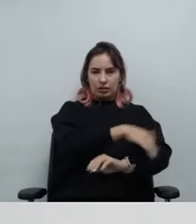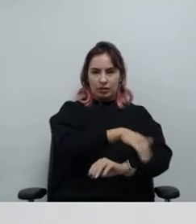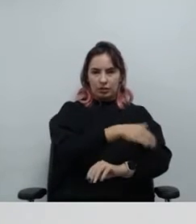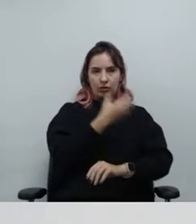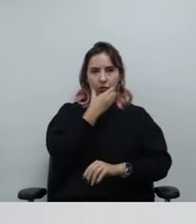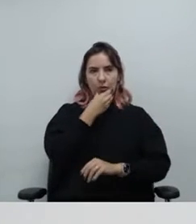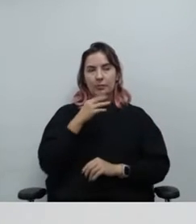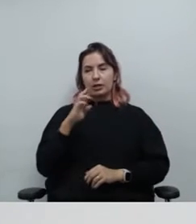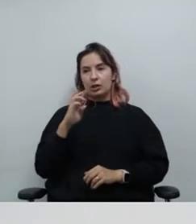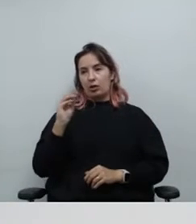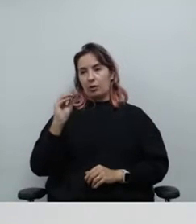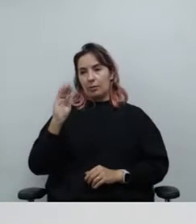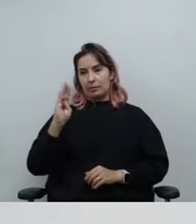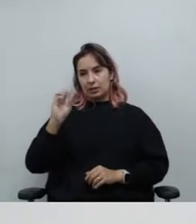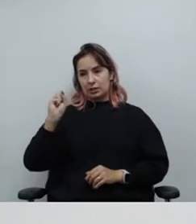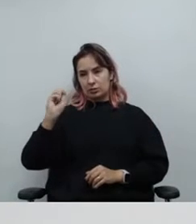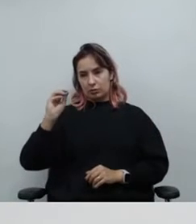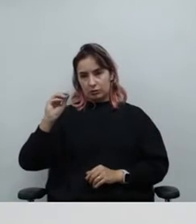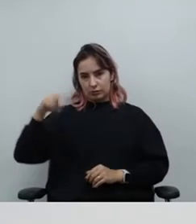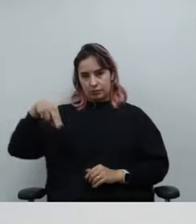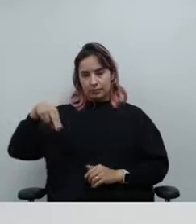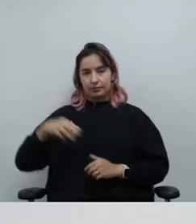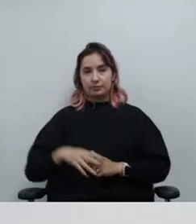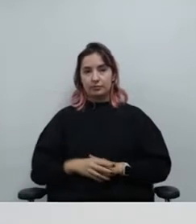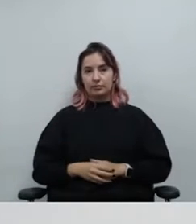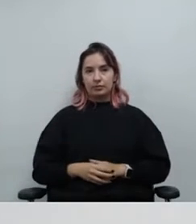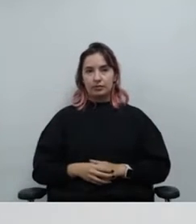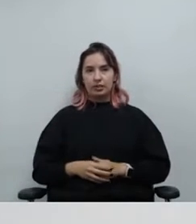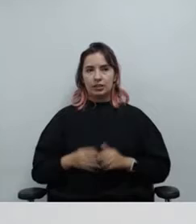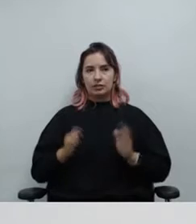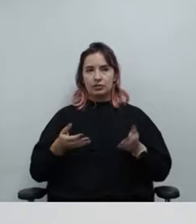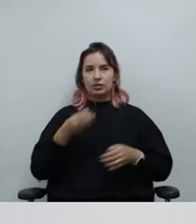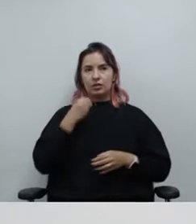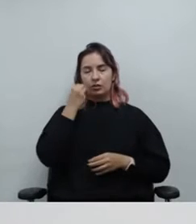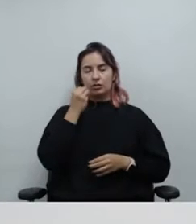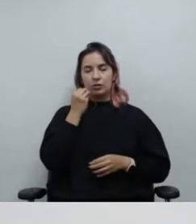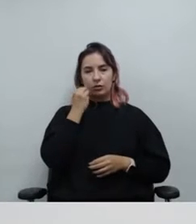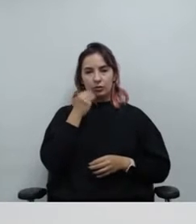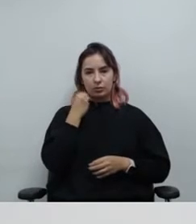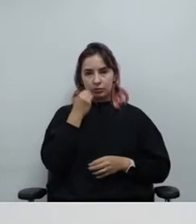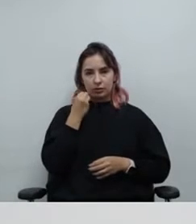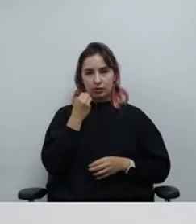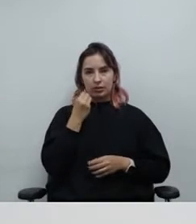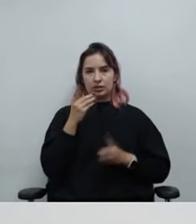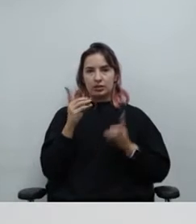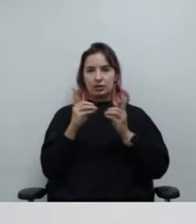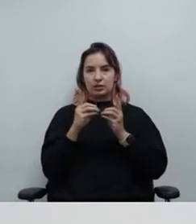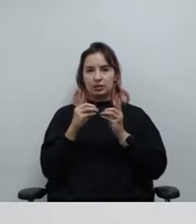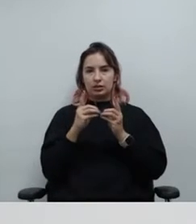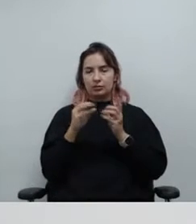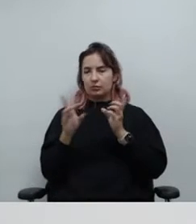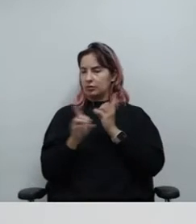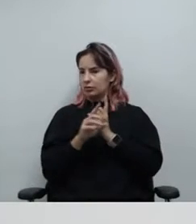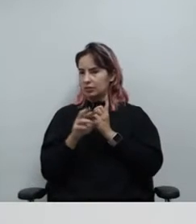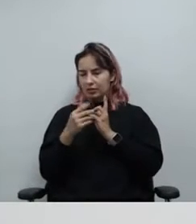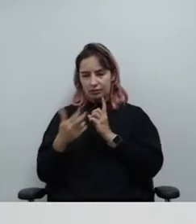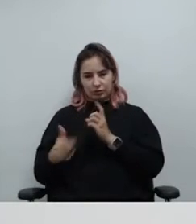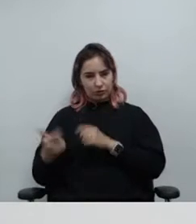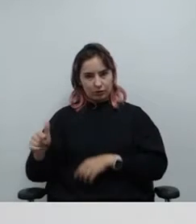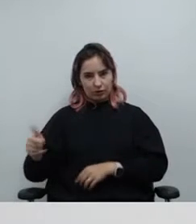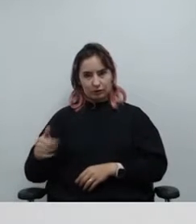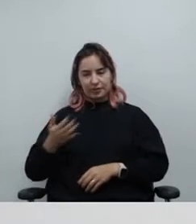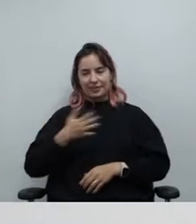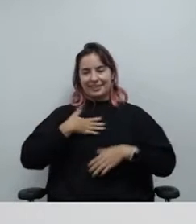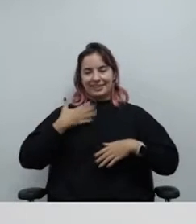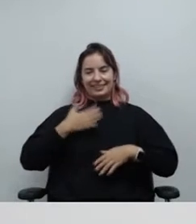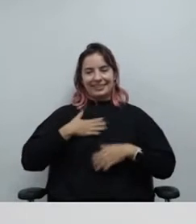senhor Robson César Correia de Mendonça. Já tive a oportunidade, quando estava no atendimento Pop Rua, de encontrá-lo muitas vezes. É uma alegria recebê-lo